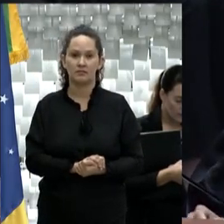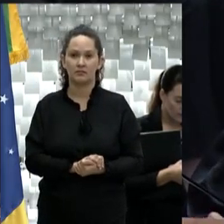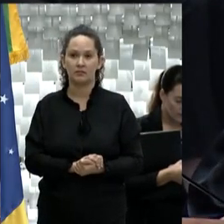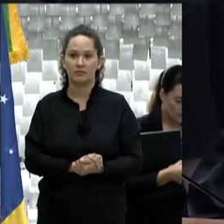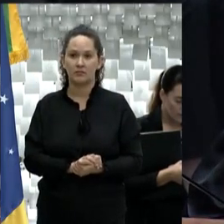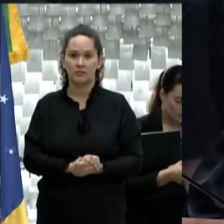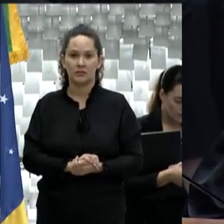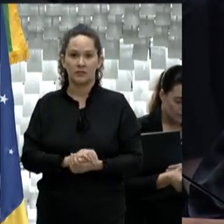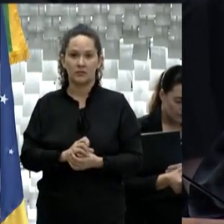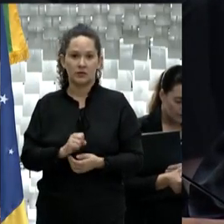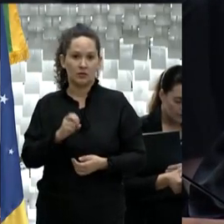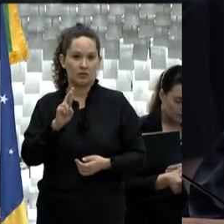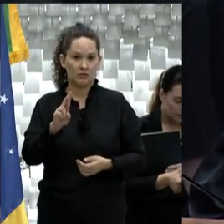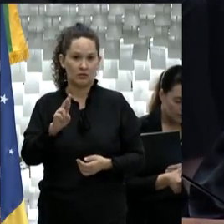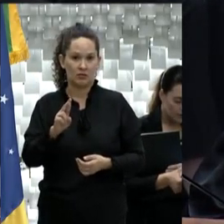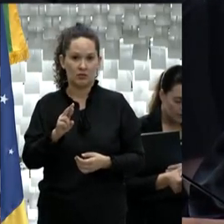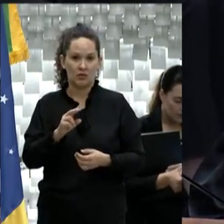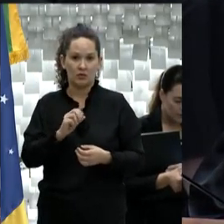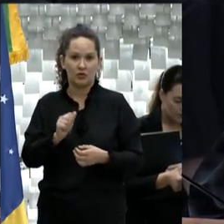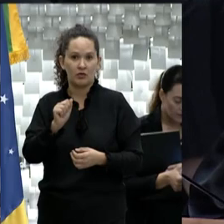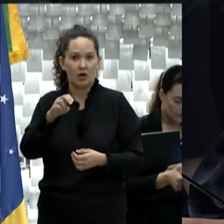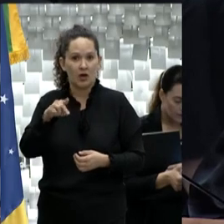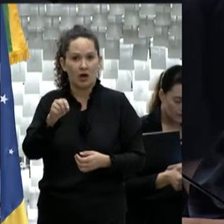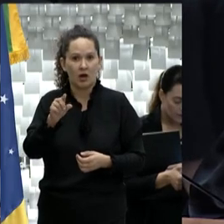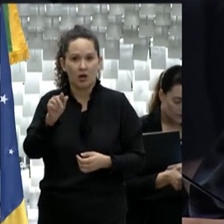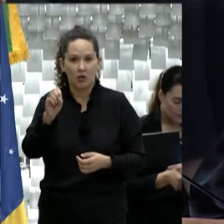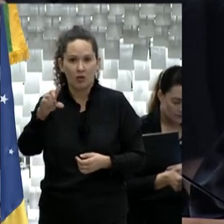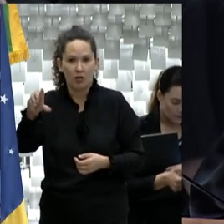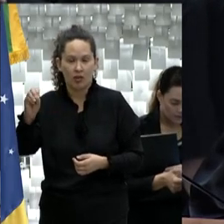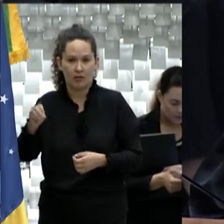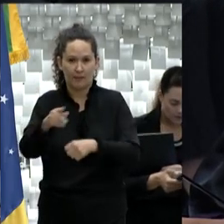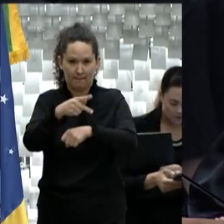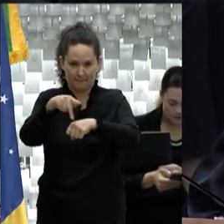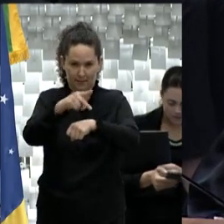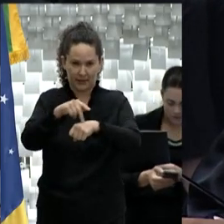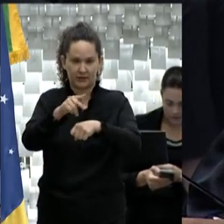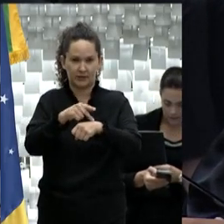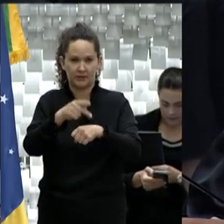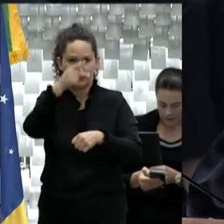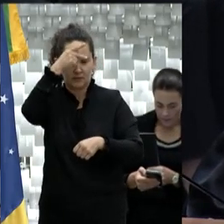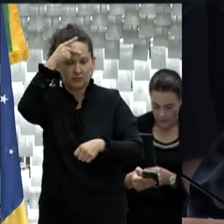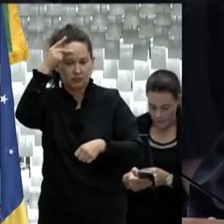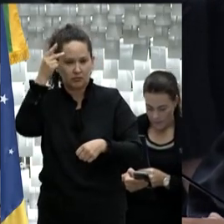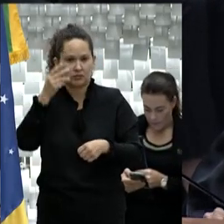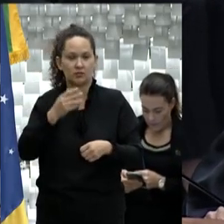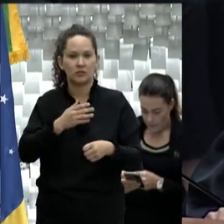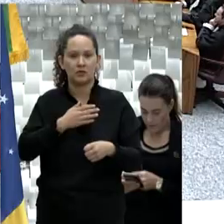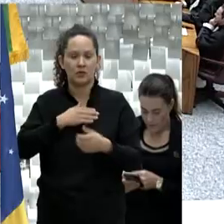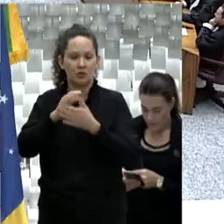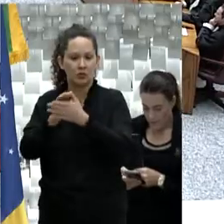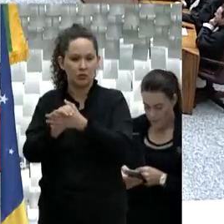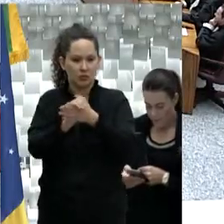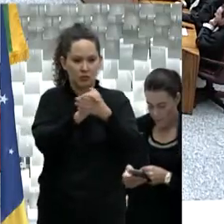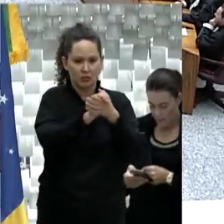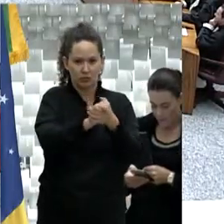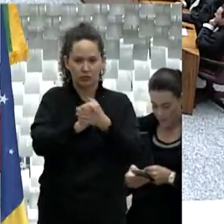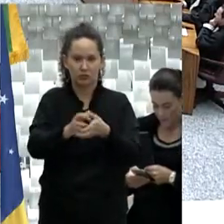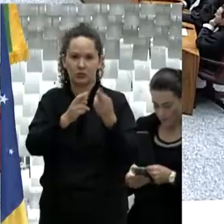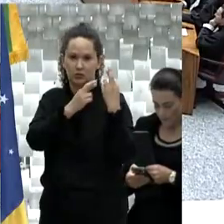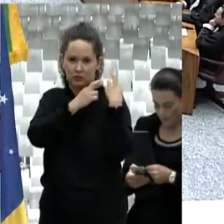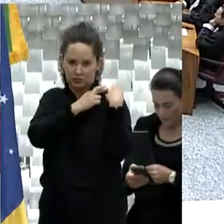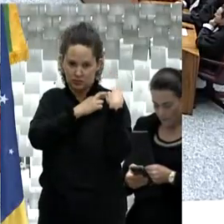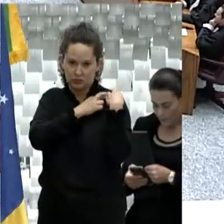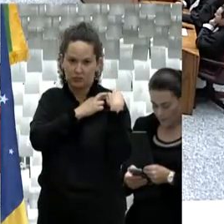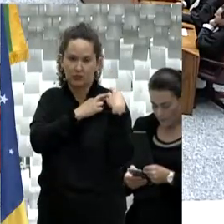Sua Excelência, o senhor embaixador de Angola, Nelson Manuel Cosme, na pessoa de quem cumprimento os